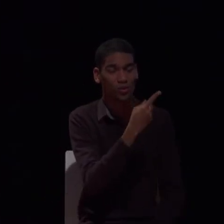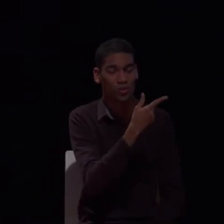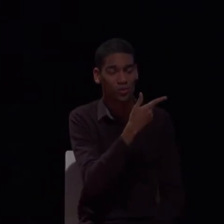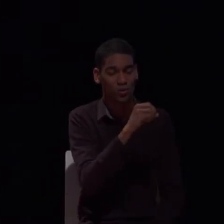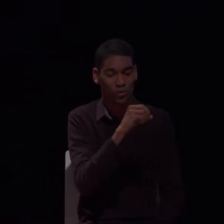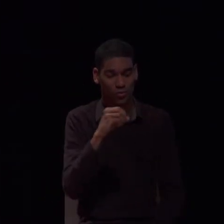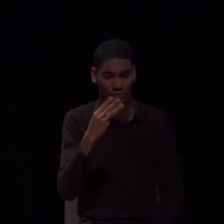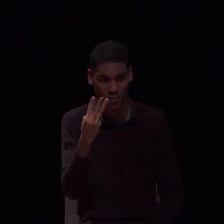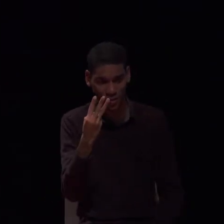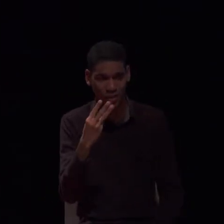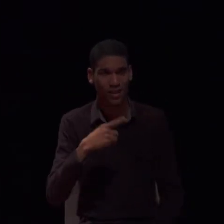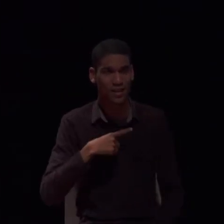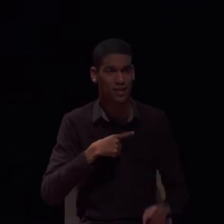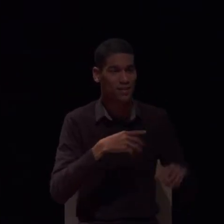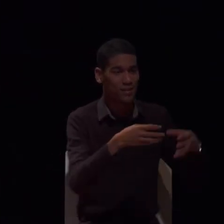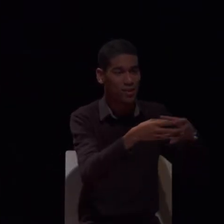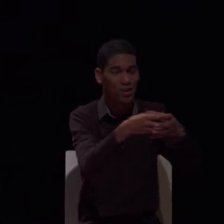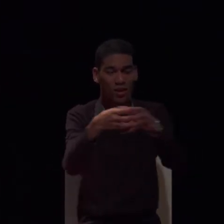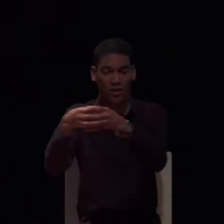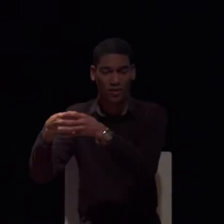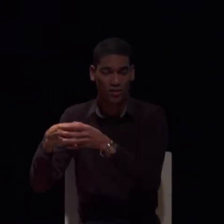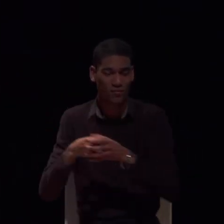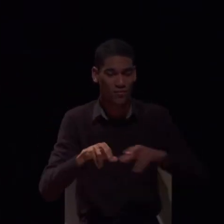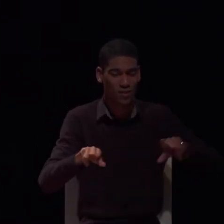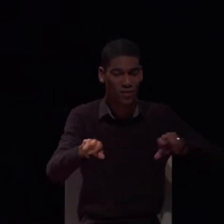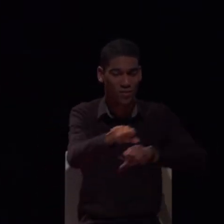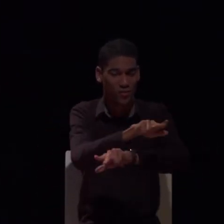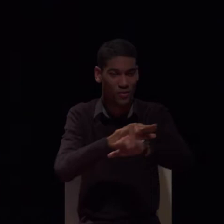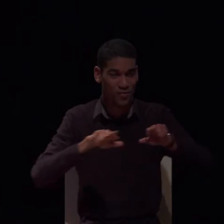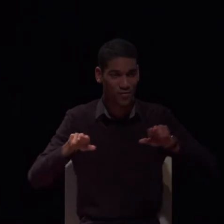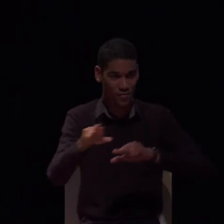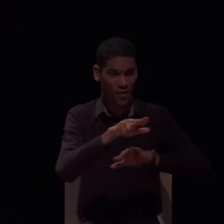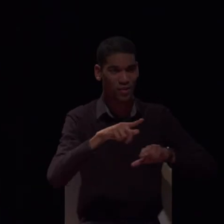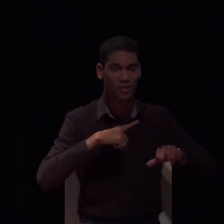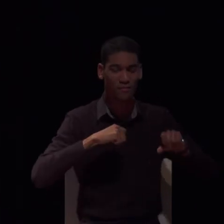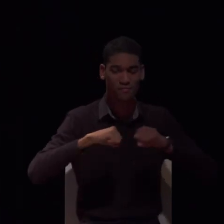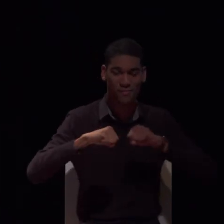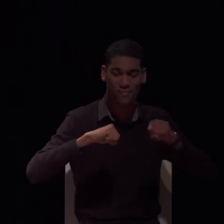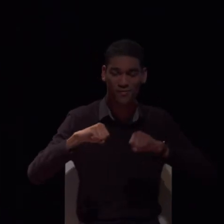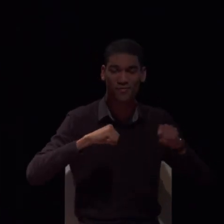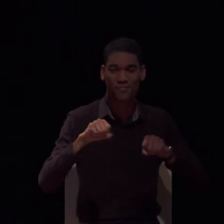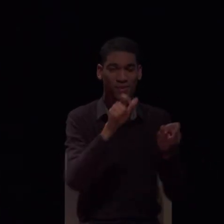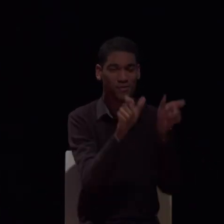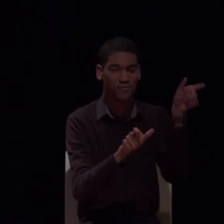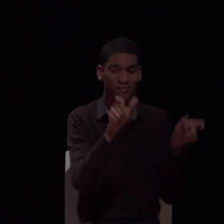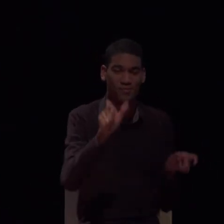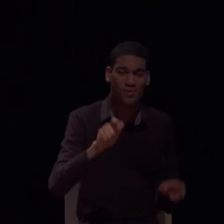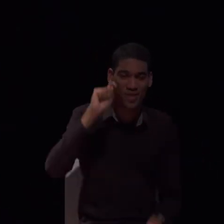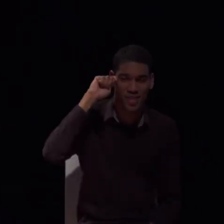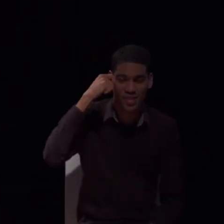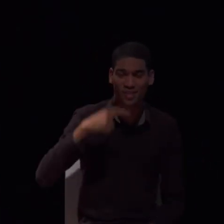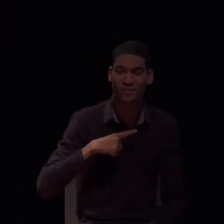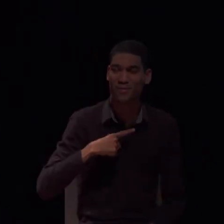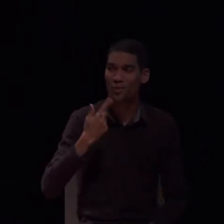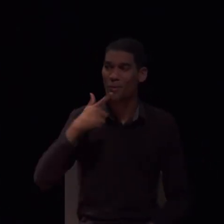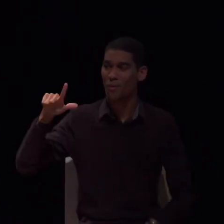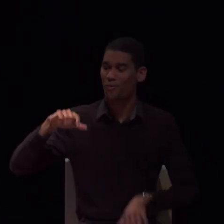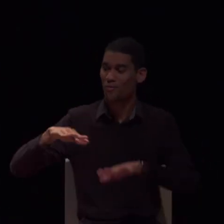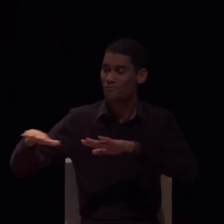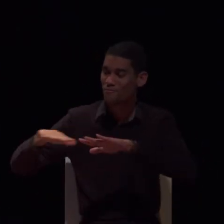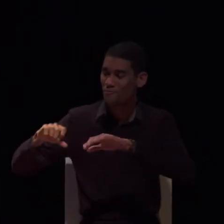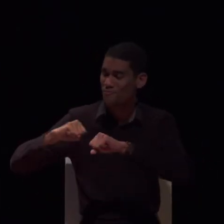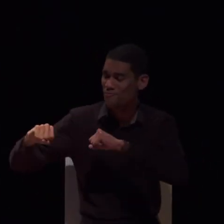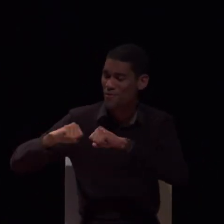resultado da articulação de vários setores da sociedade movimento negro outros movimentos sociais e eu queria em